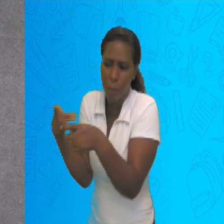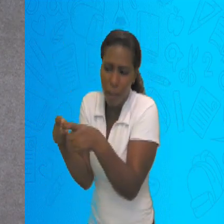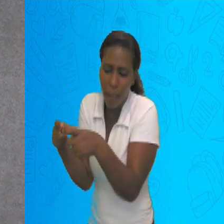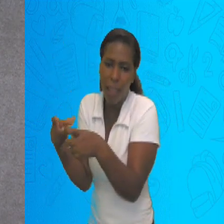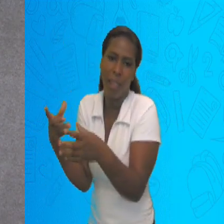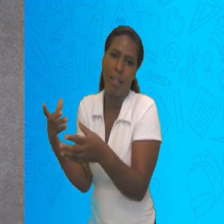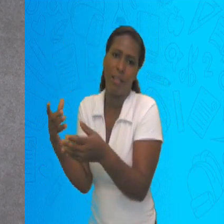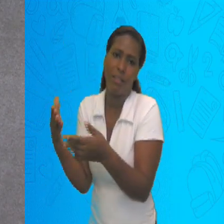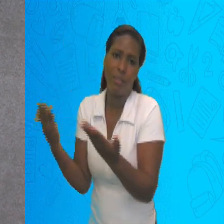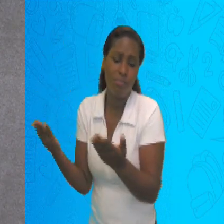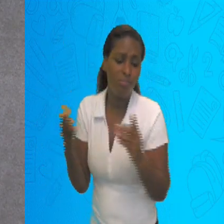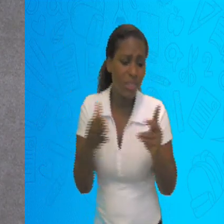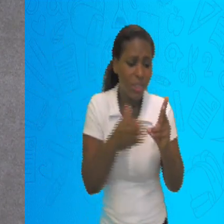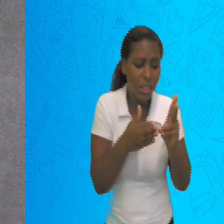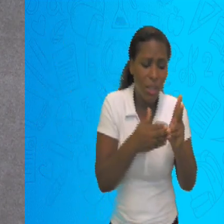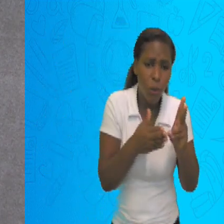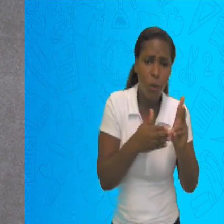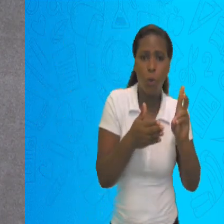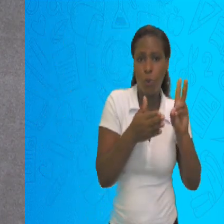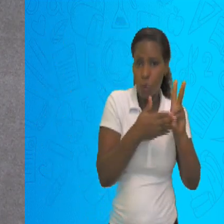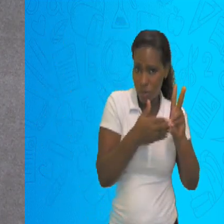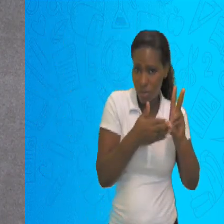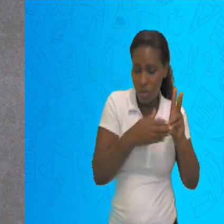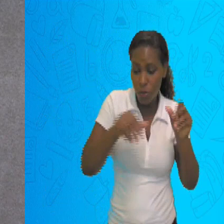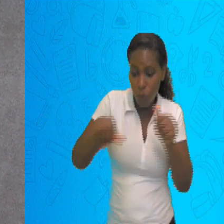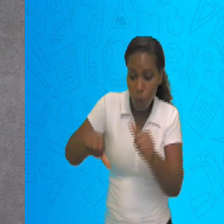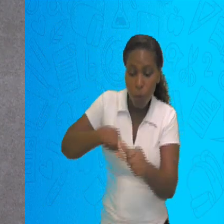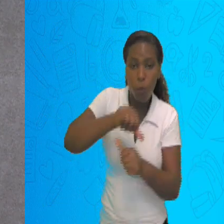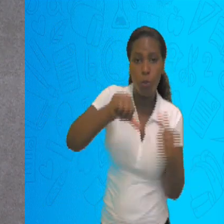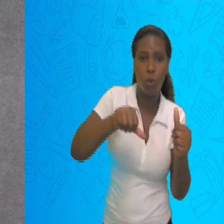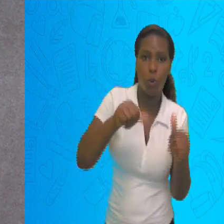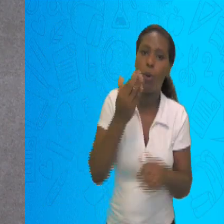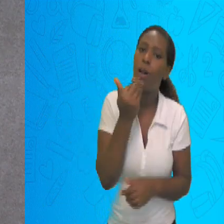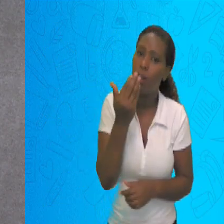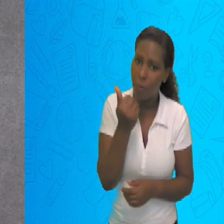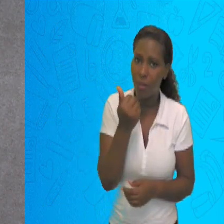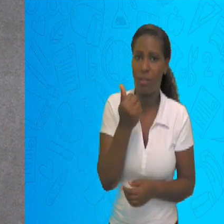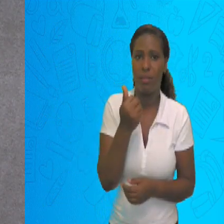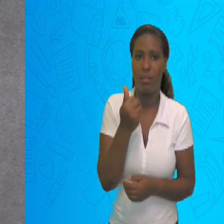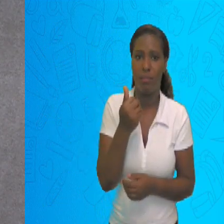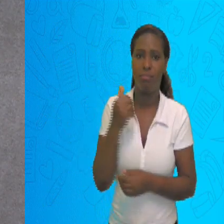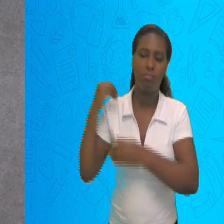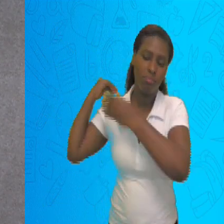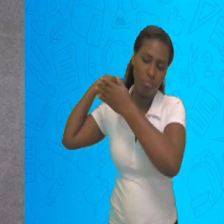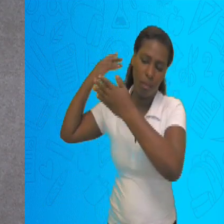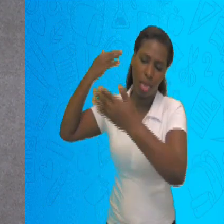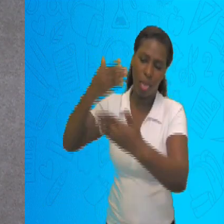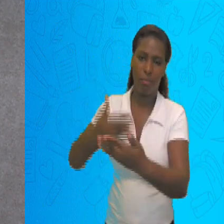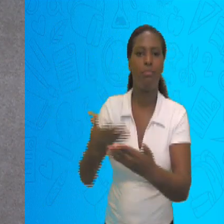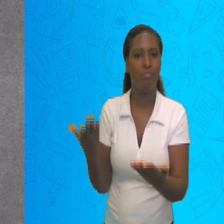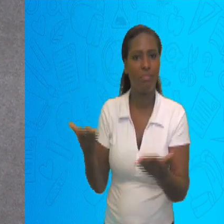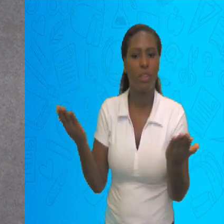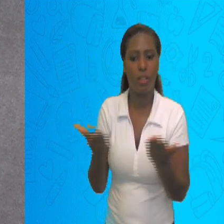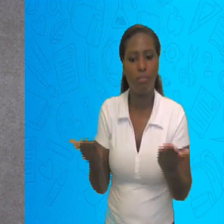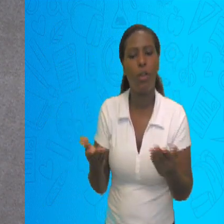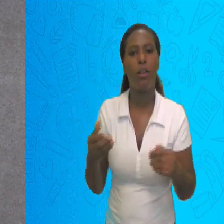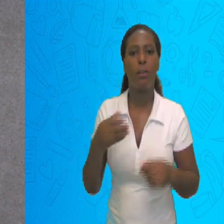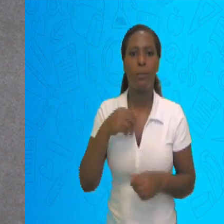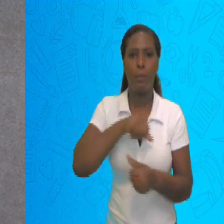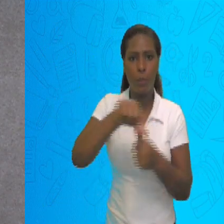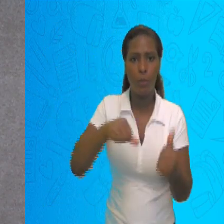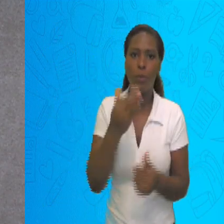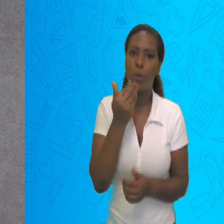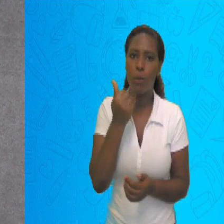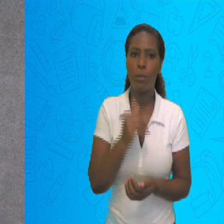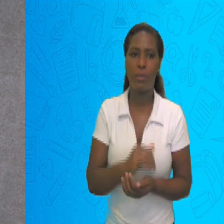modificaram essa alimentação com o decorrer dos anos. A introdução da forçada dos indígenas ao